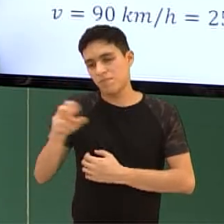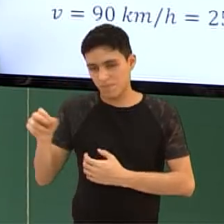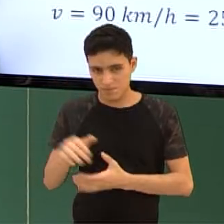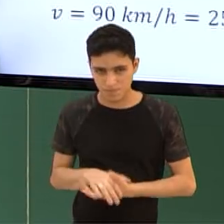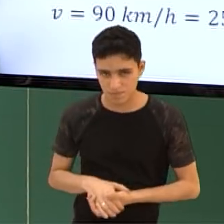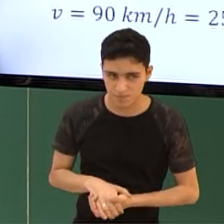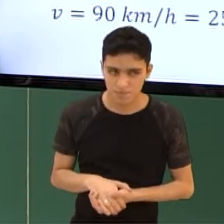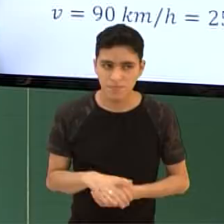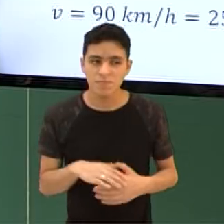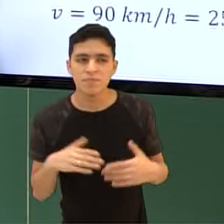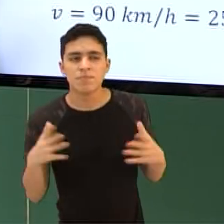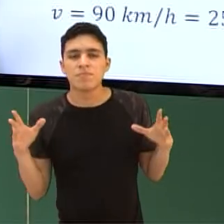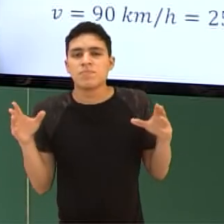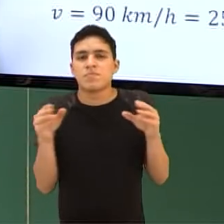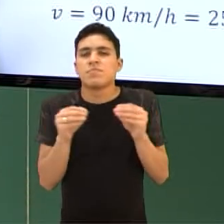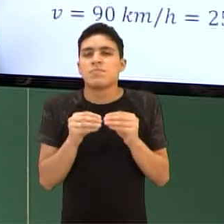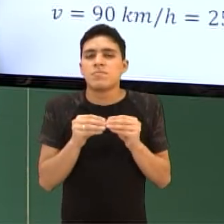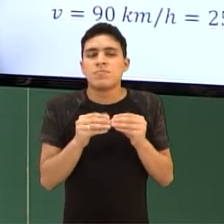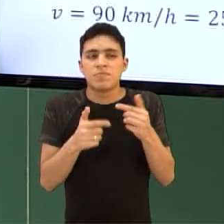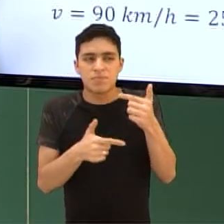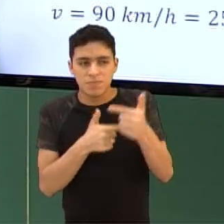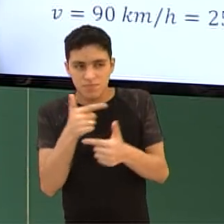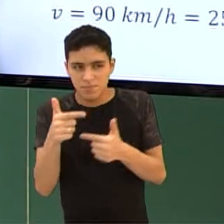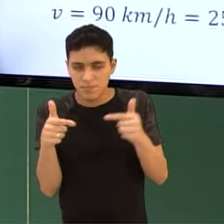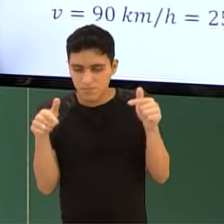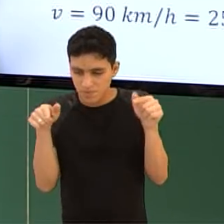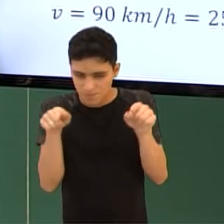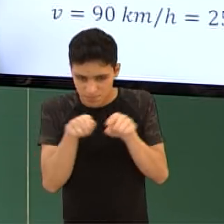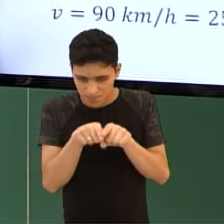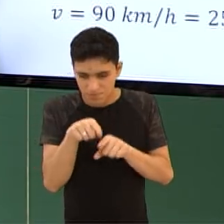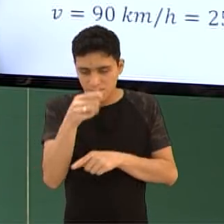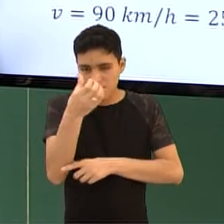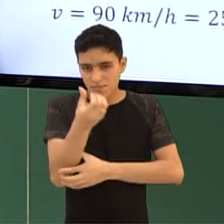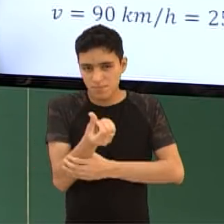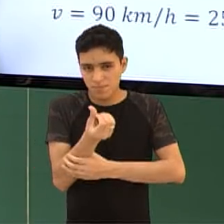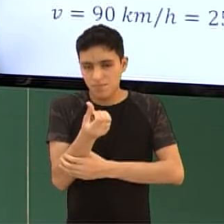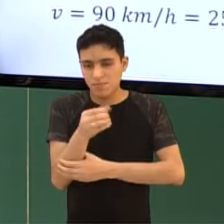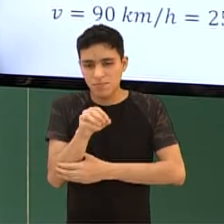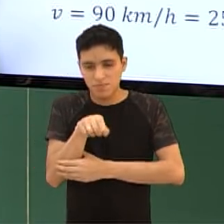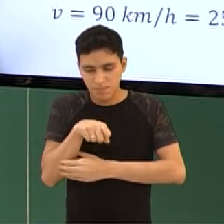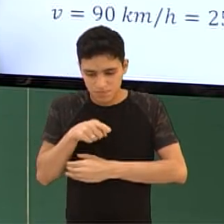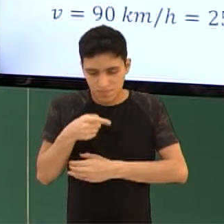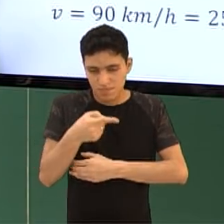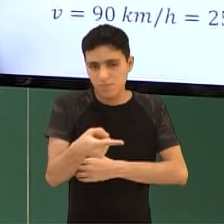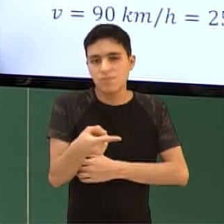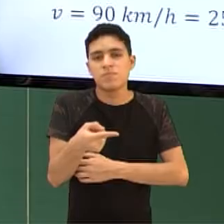2.500. Ou seja, o trabalho vai ser igual a 60.000